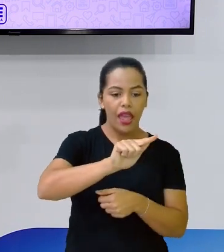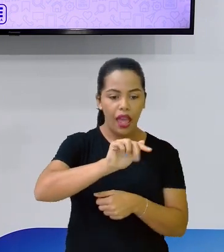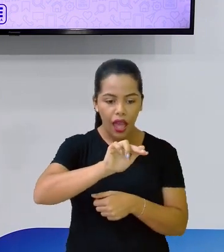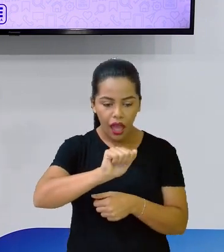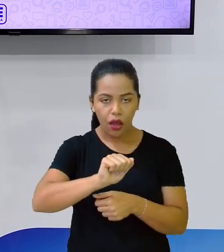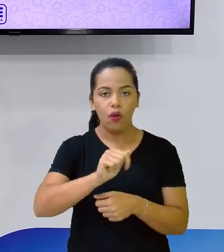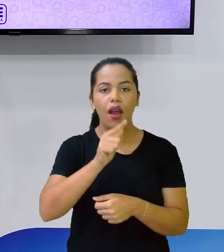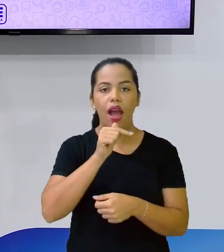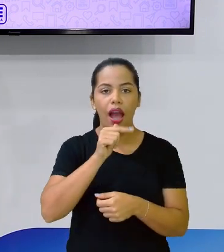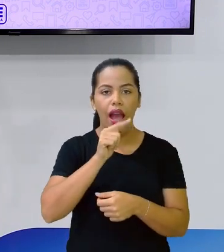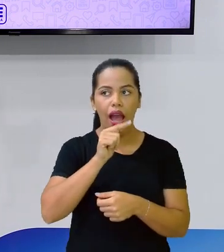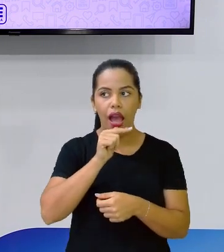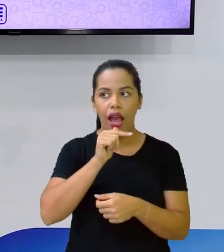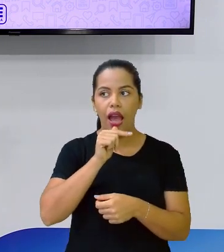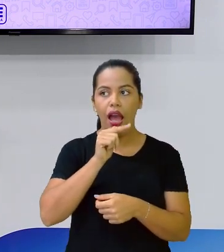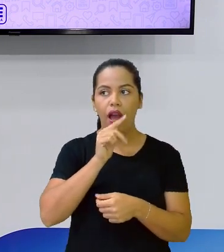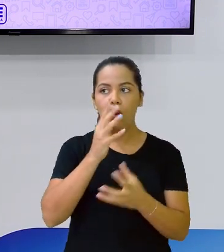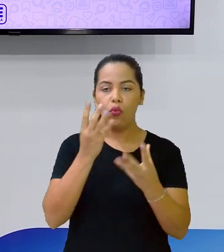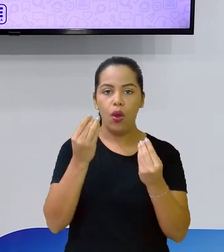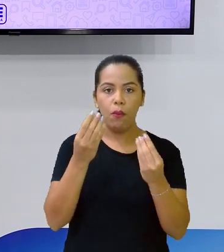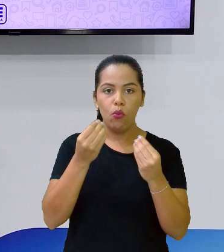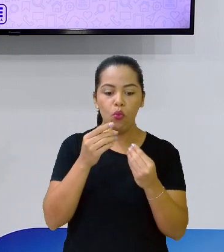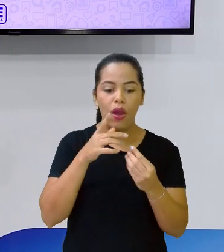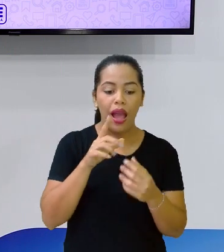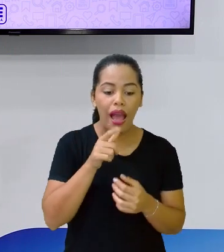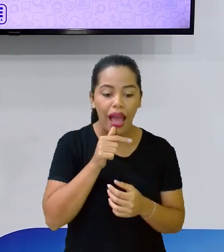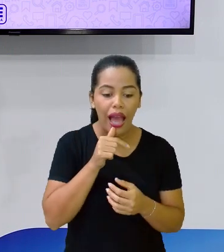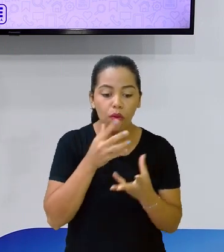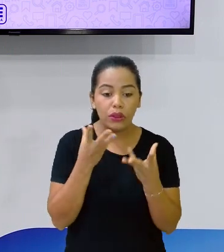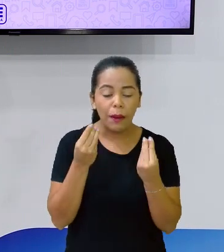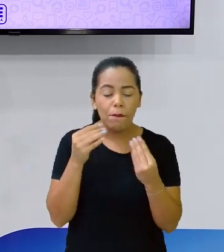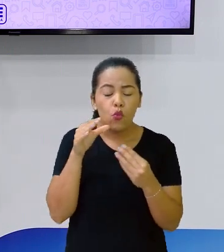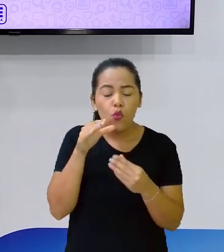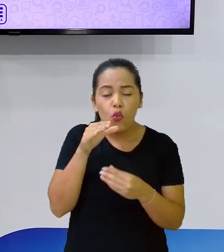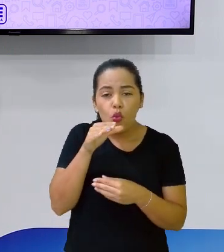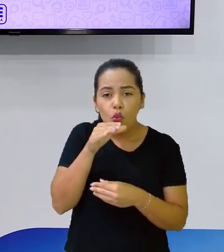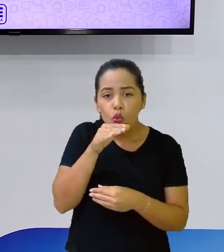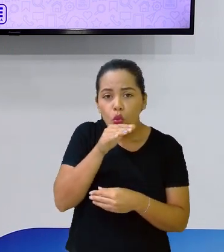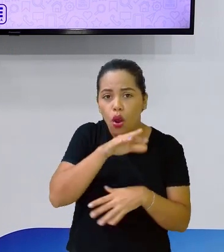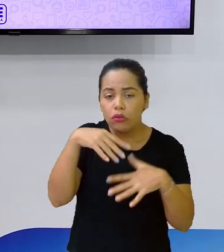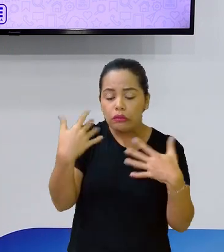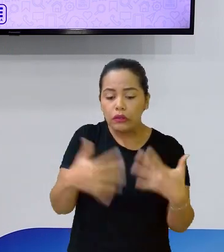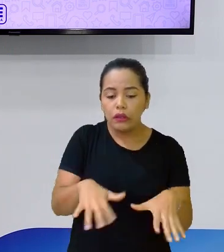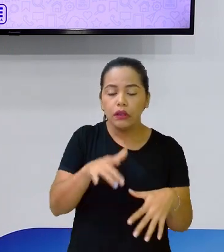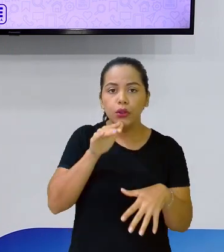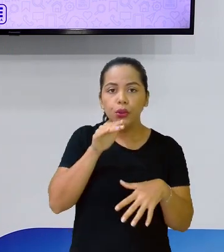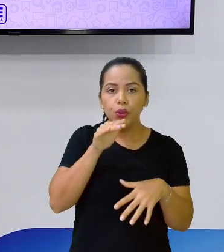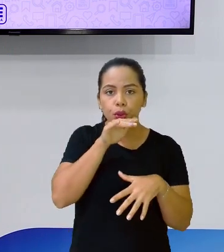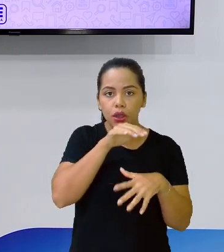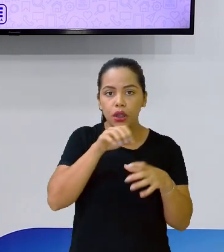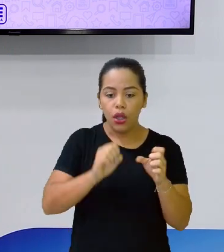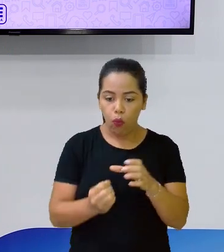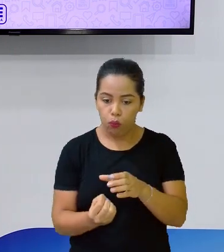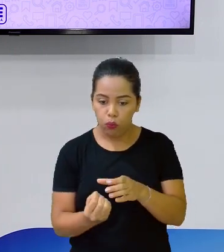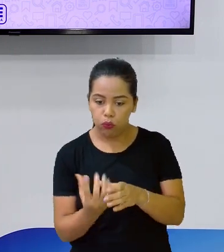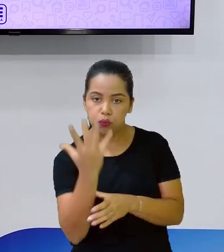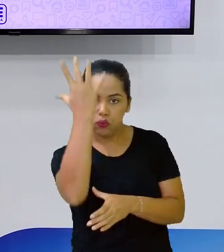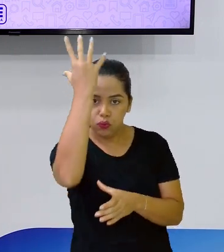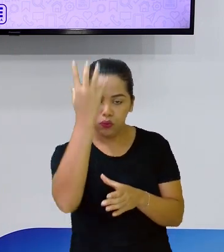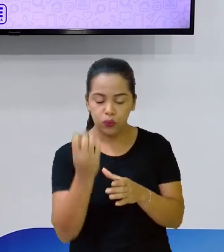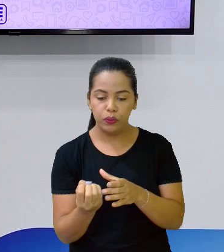a água saindo bem quente e ó, o vapor d'água acompanhando. É bem